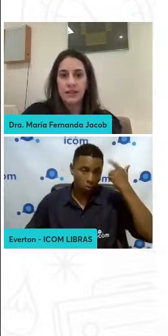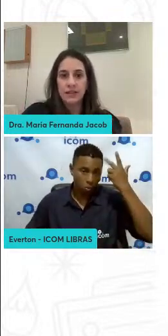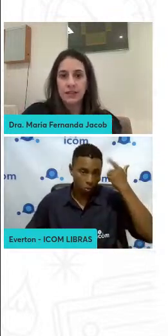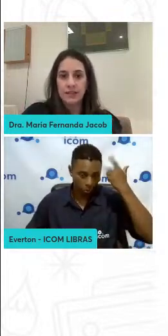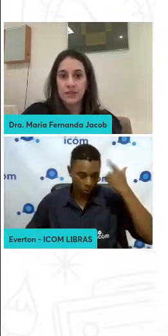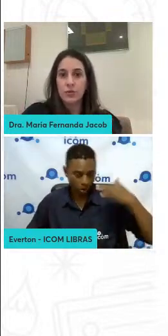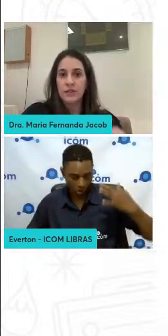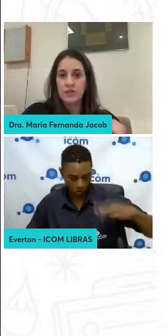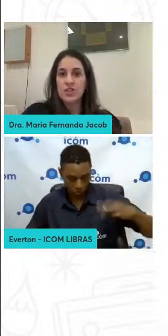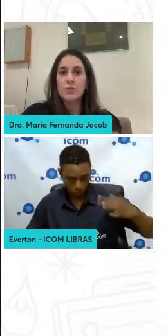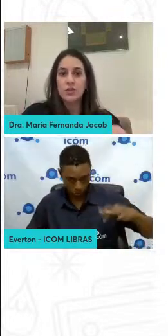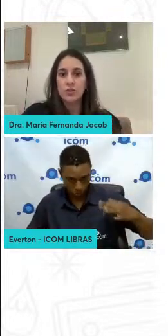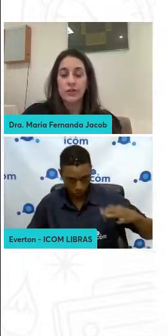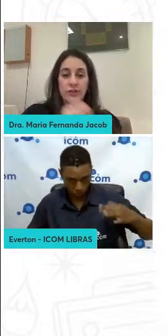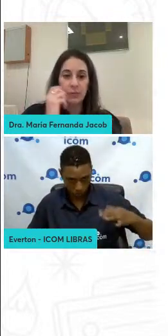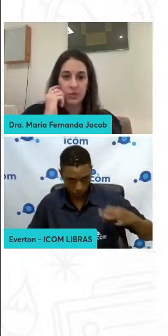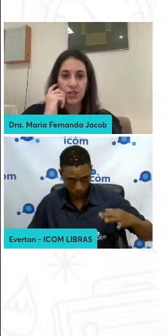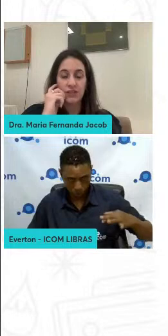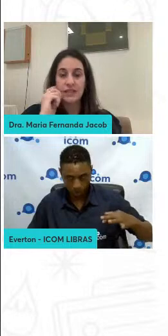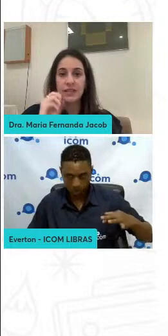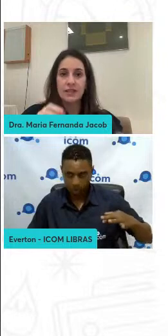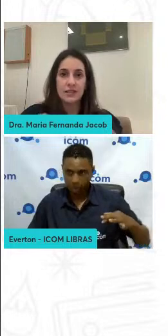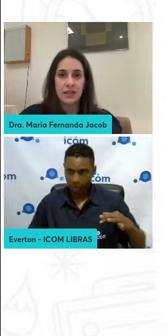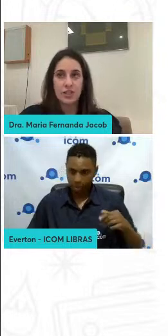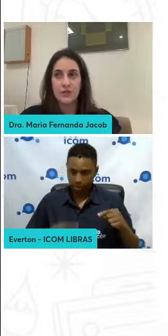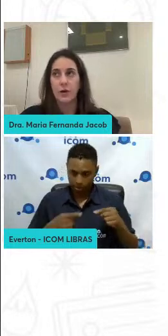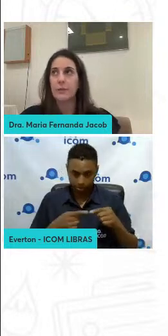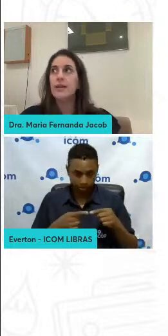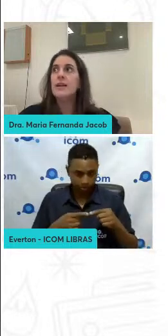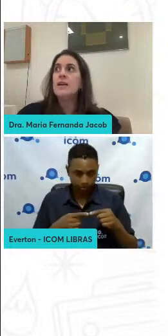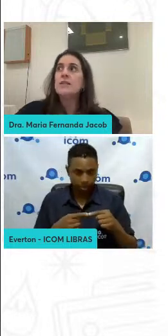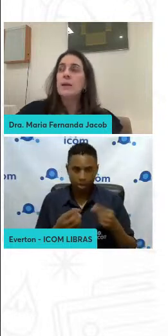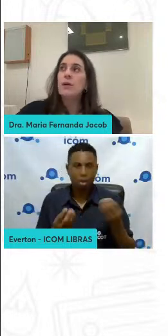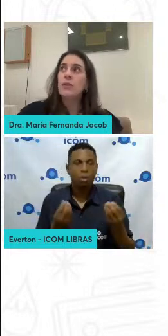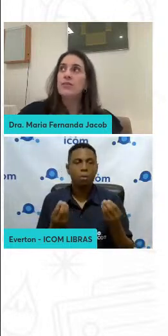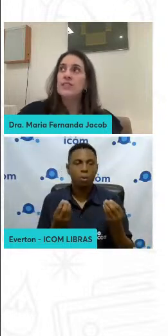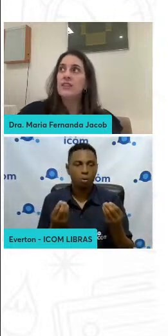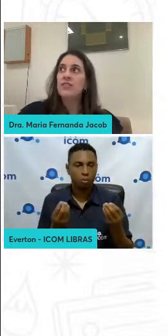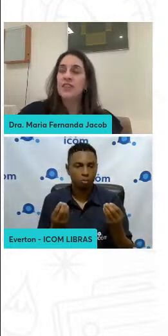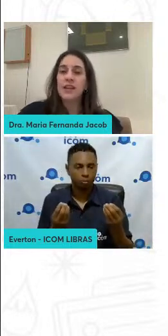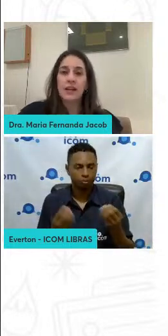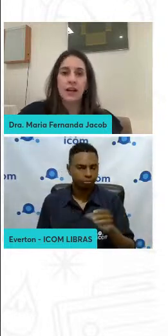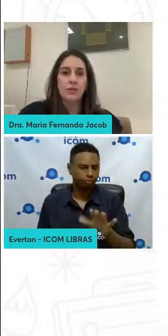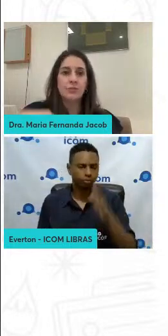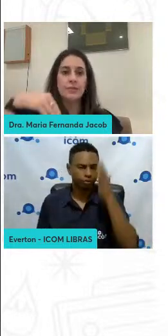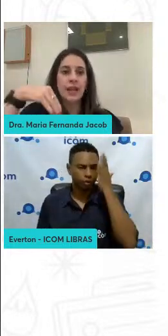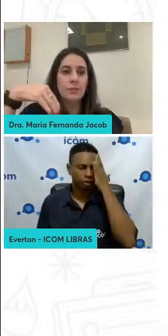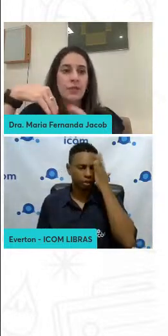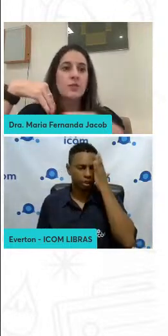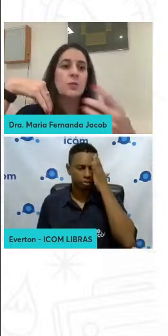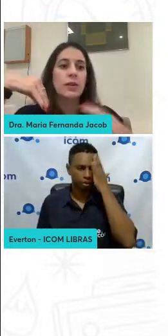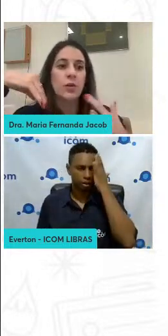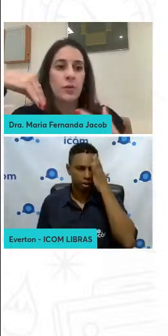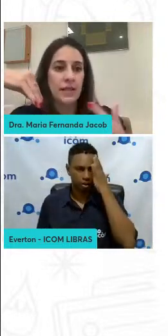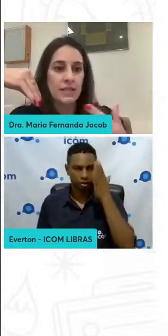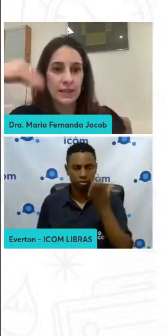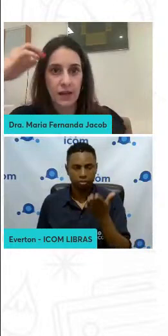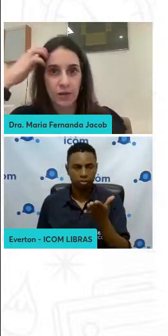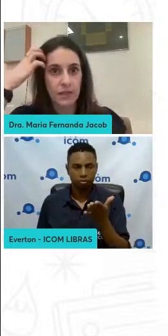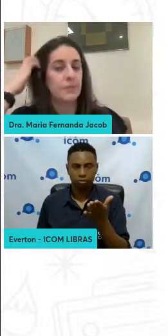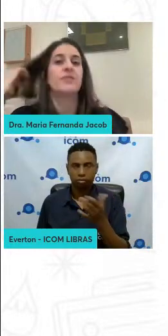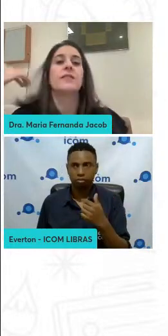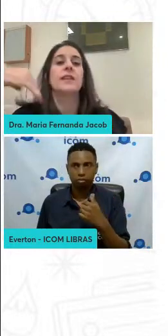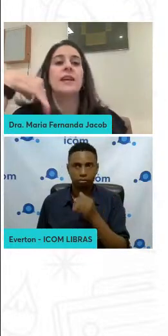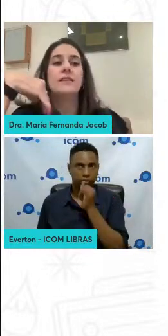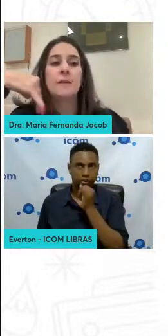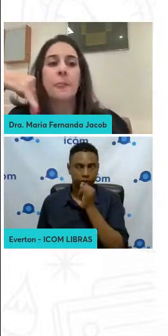aparece nesse tipo de dor nociceptiva e seria da seguinte forma. Sabe quando você fica um tempo, vamos supor que eu comece a dar